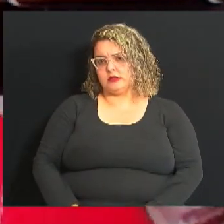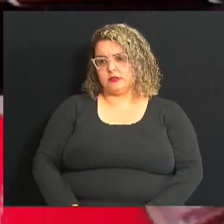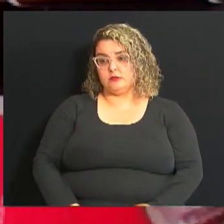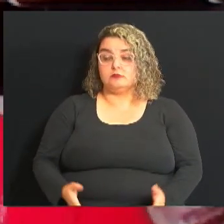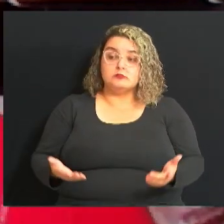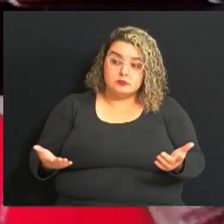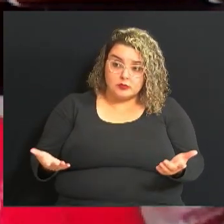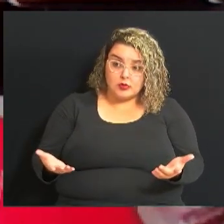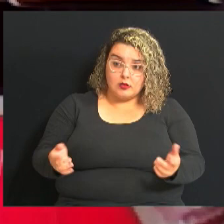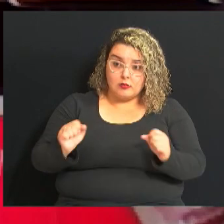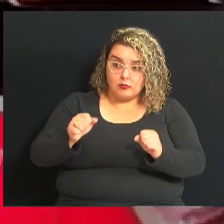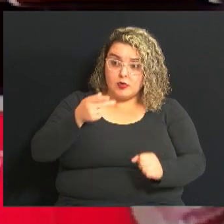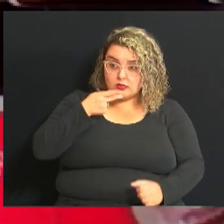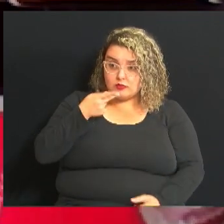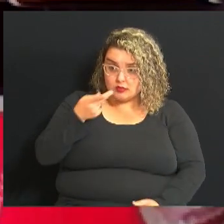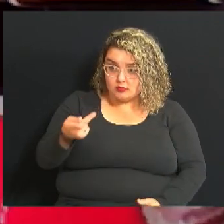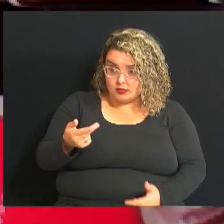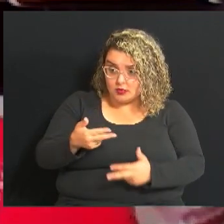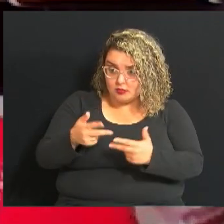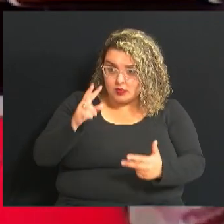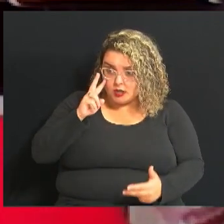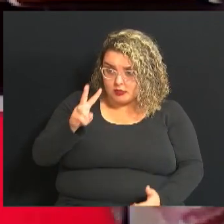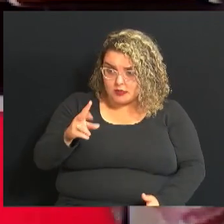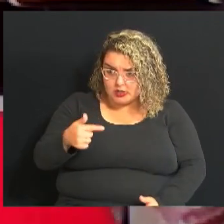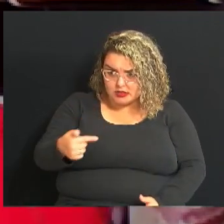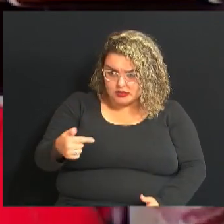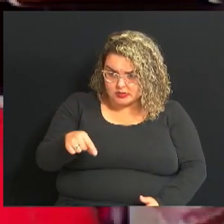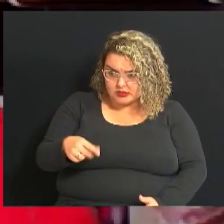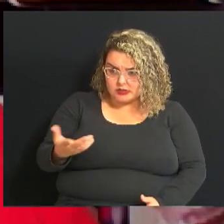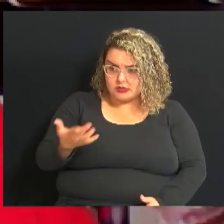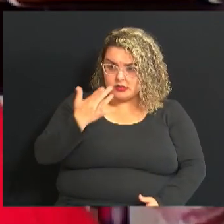posso comentar uma coisa que eu vi essa semana.